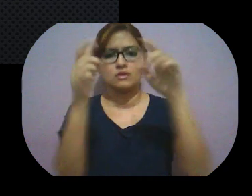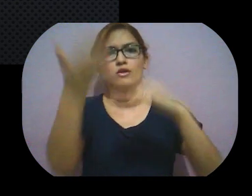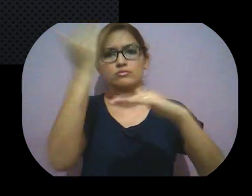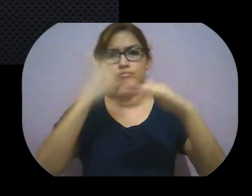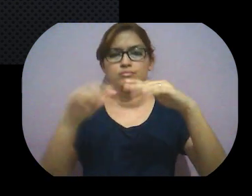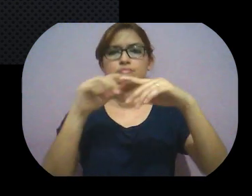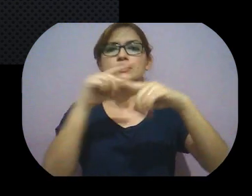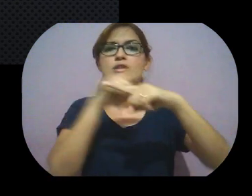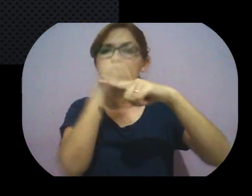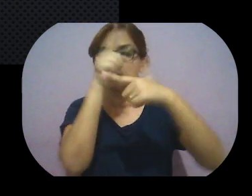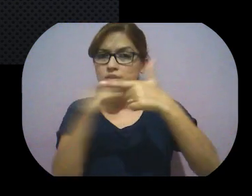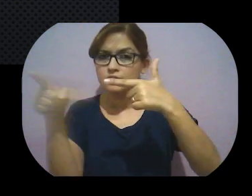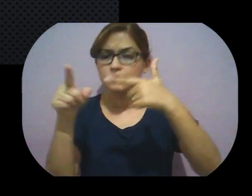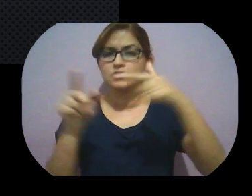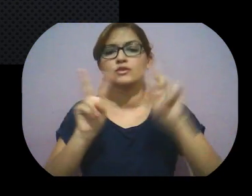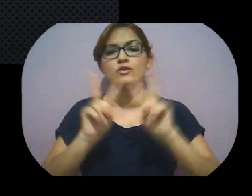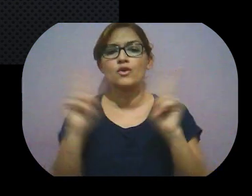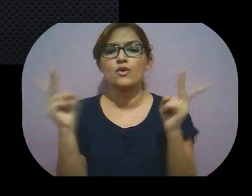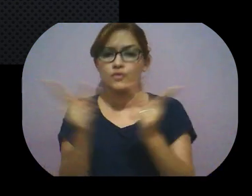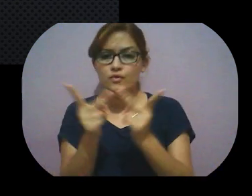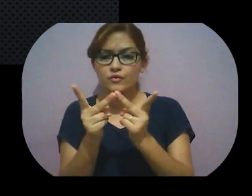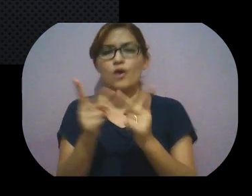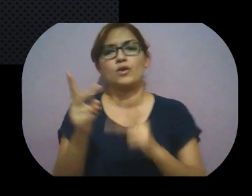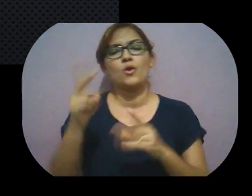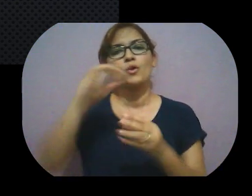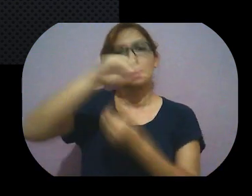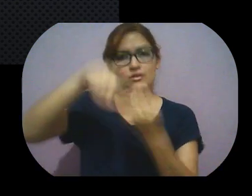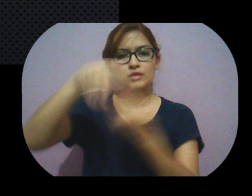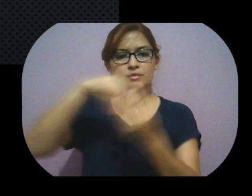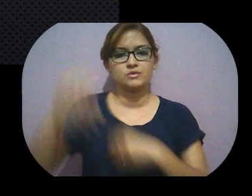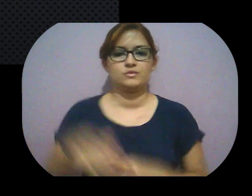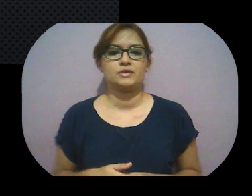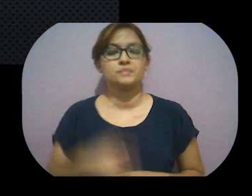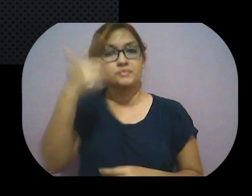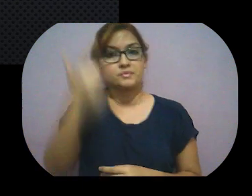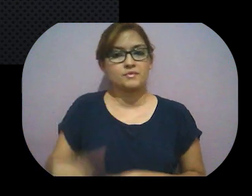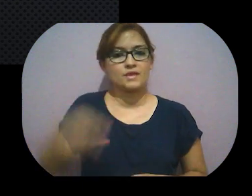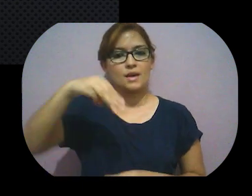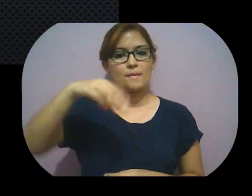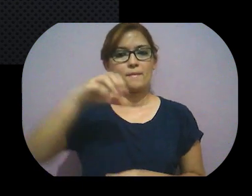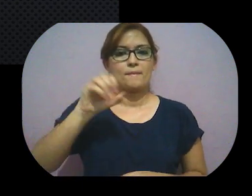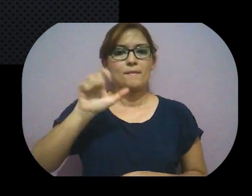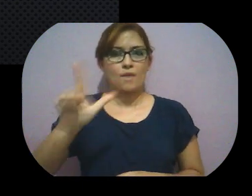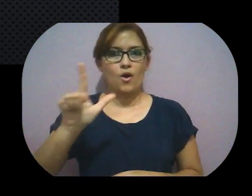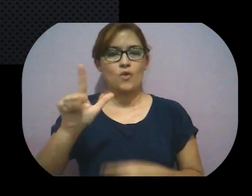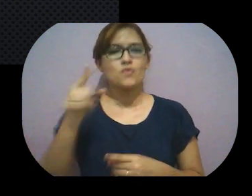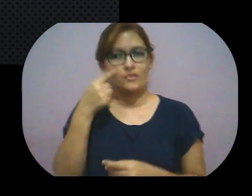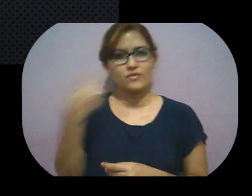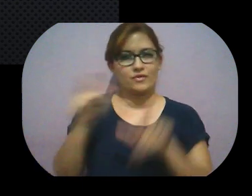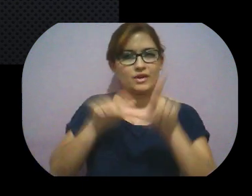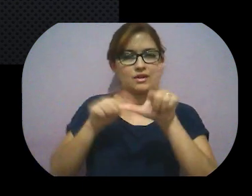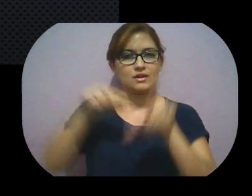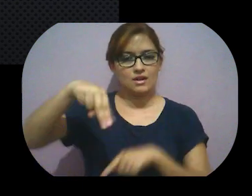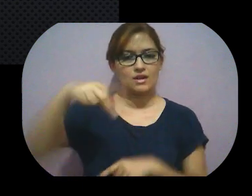litro. Número de mols do soluto, que a gente representa por N1, é a massa do soluto comparada com a massa molar